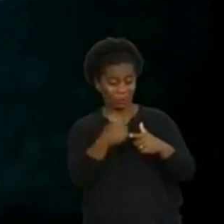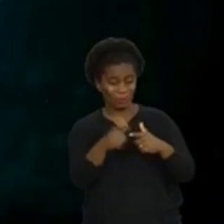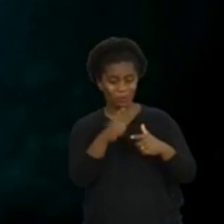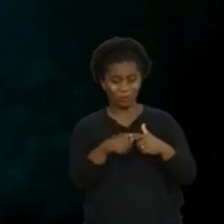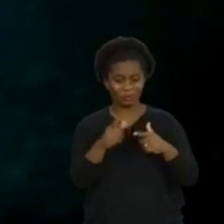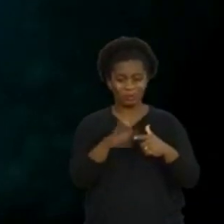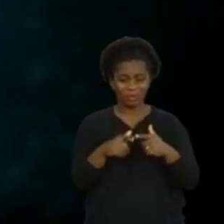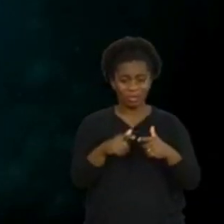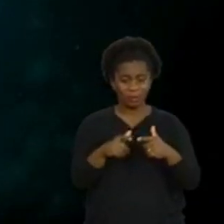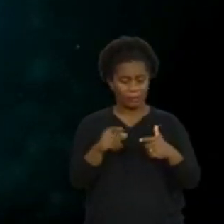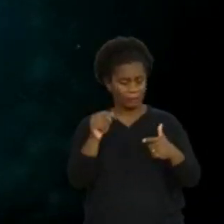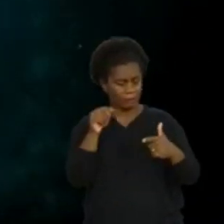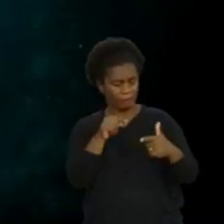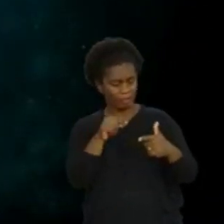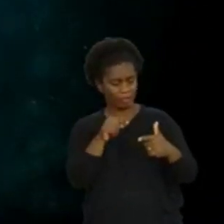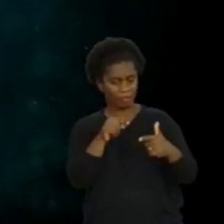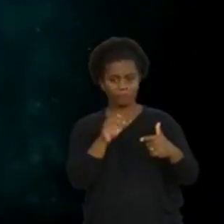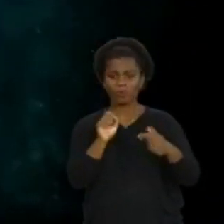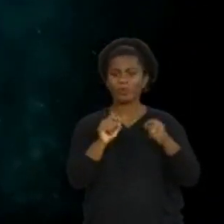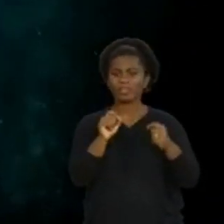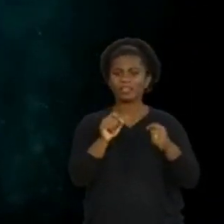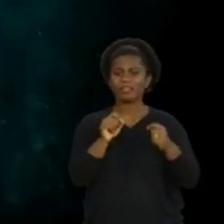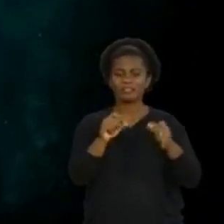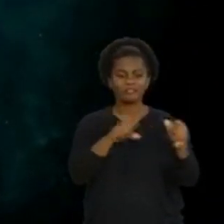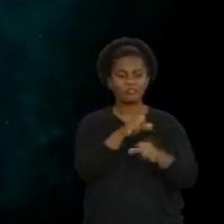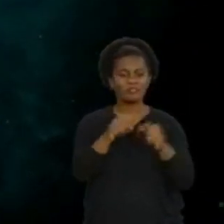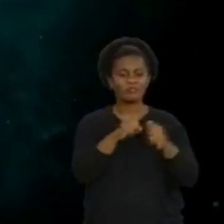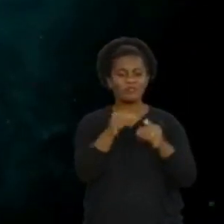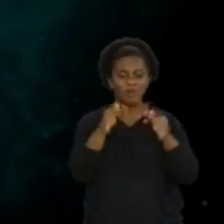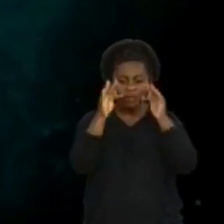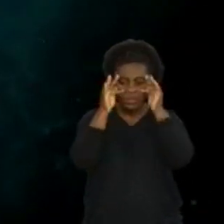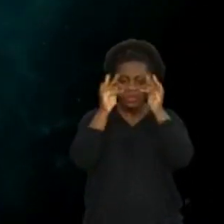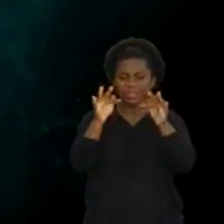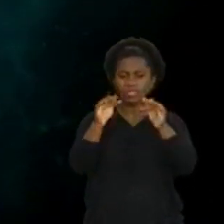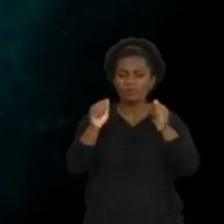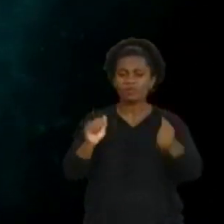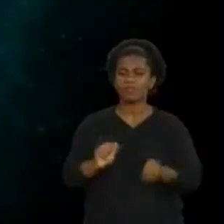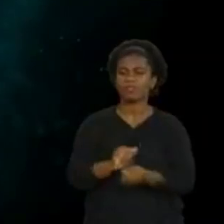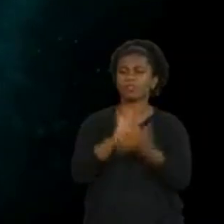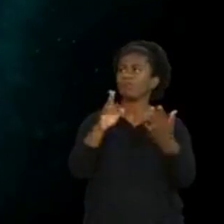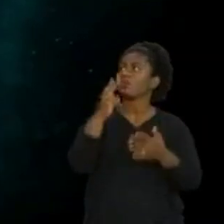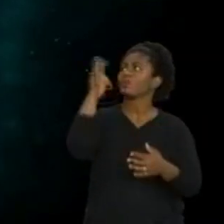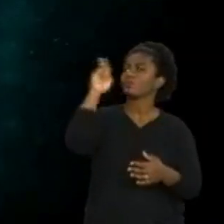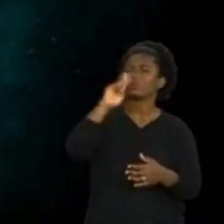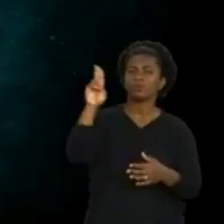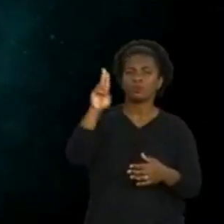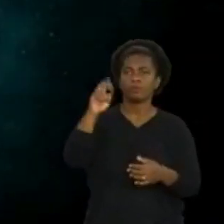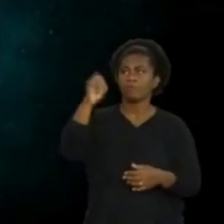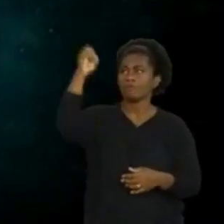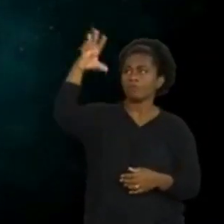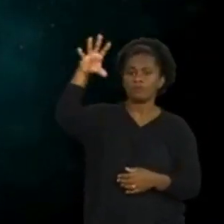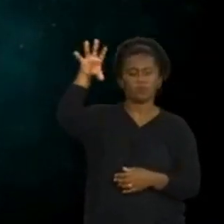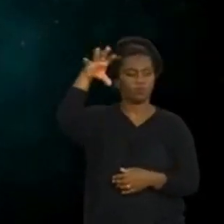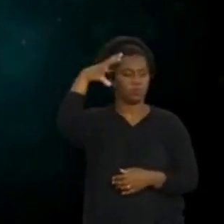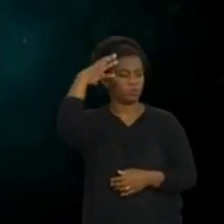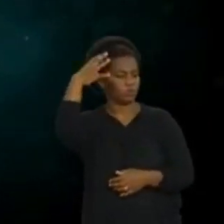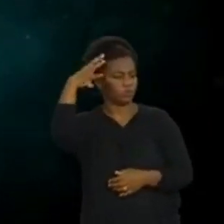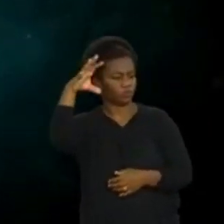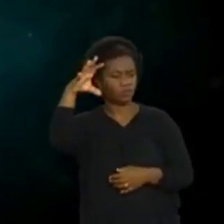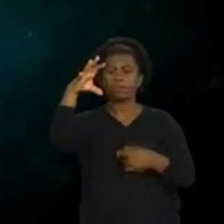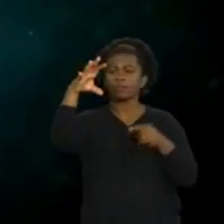sirva para glorificar teu nome. Diga: quando a sombra passar, que o teu poder